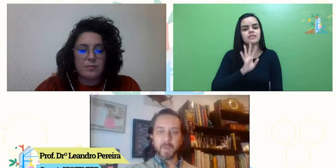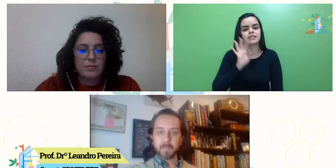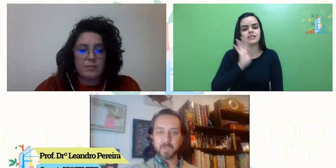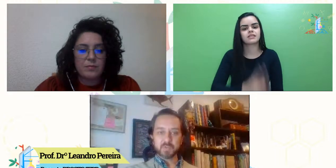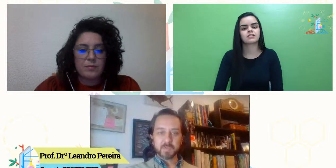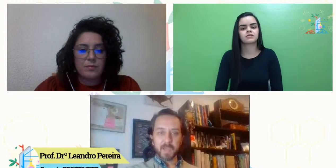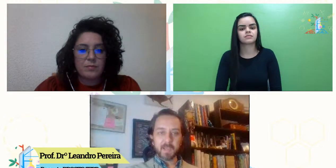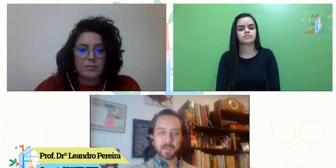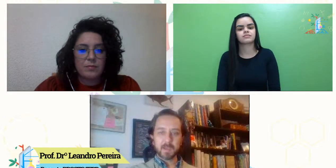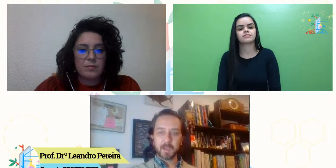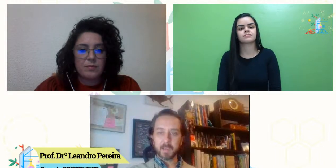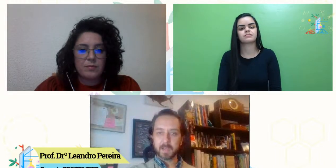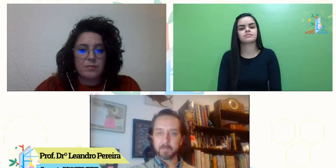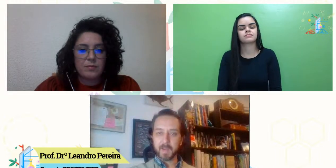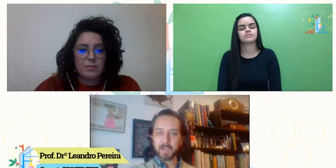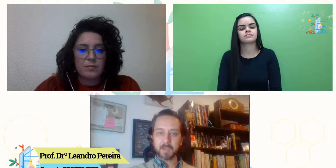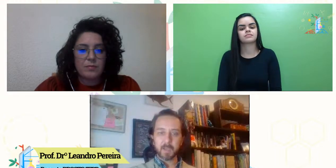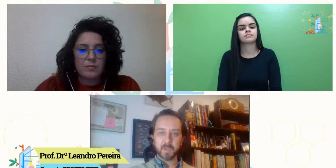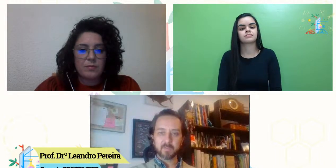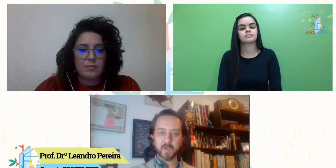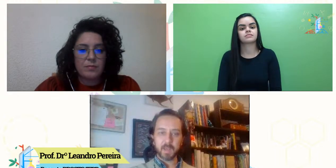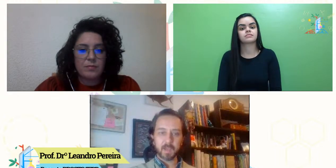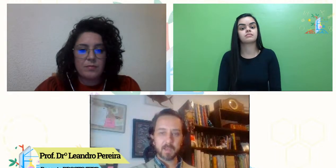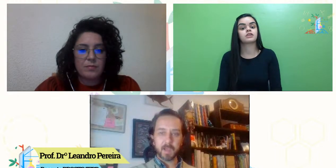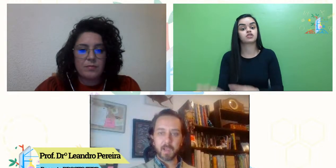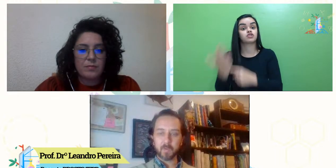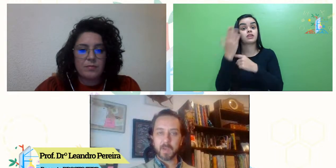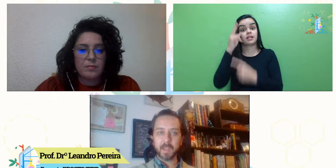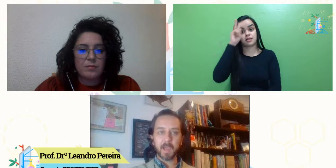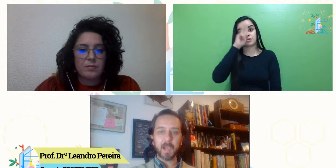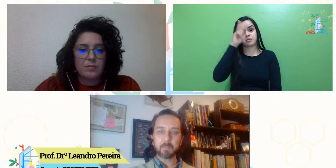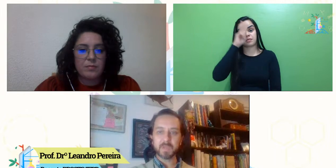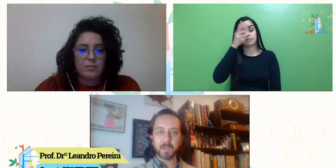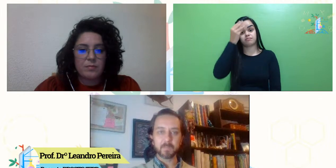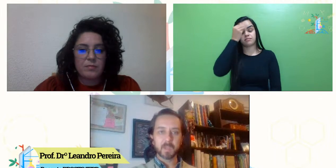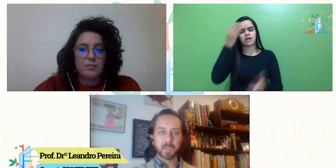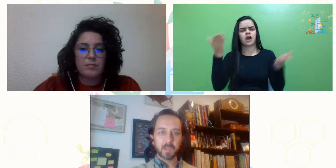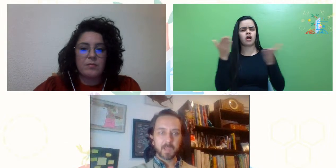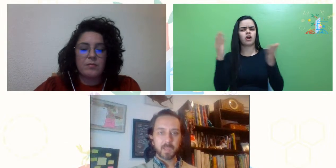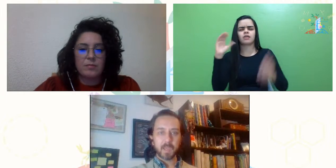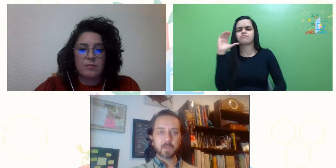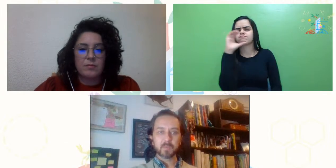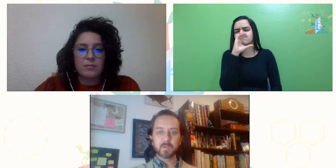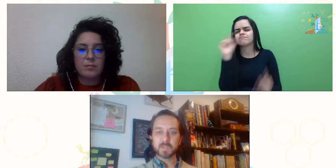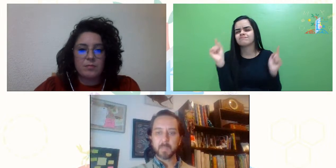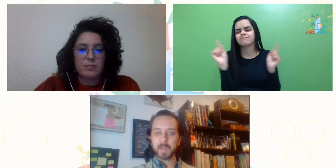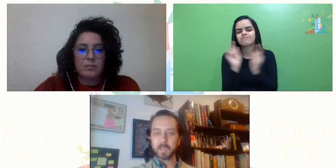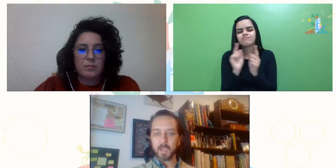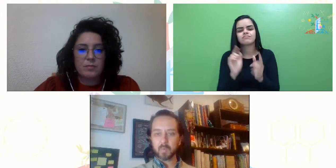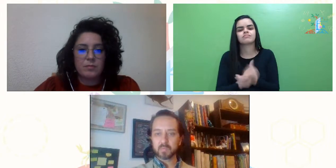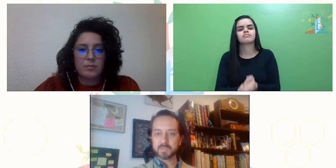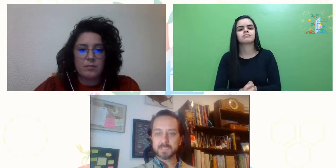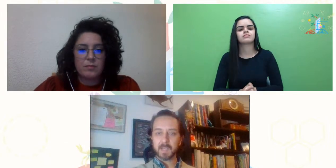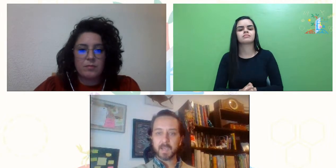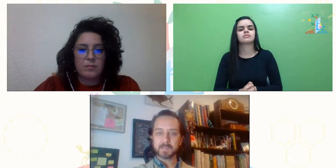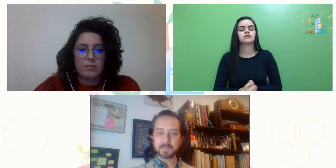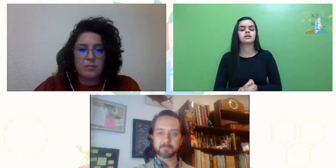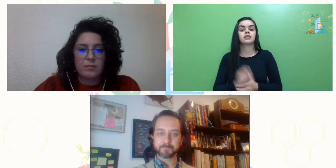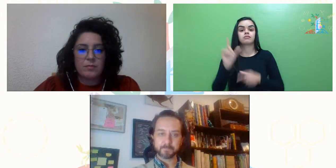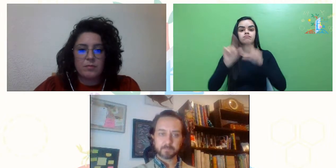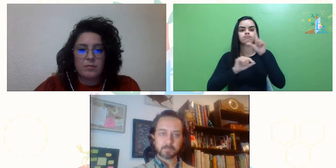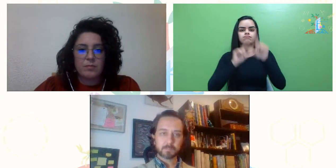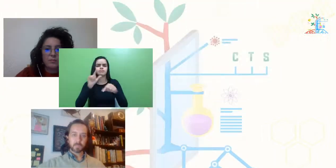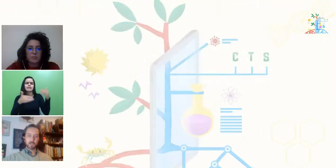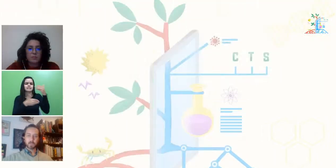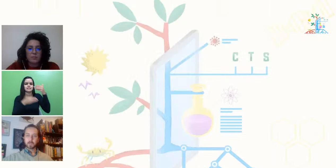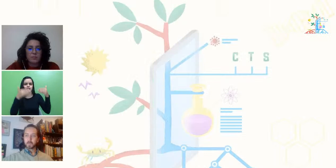Para me ajudar a relembrar, a minha fala agora é rápida, aí eu separei alguns slides